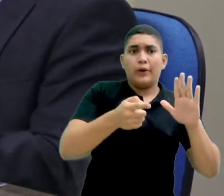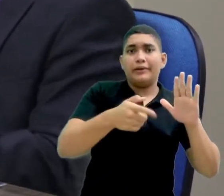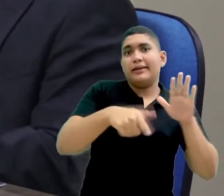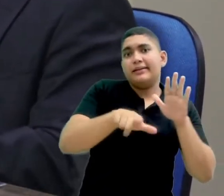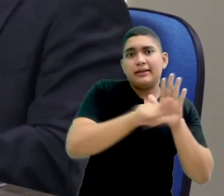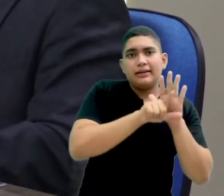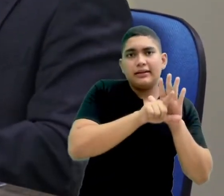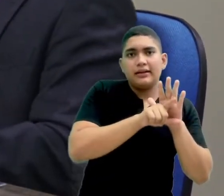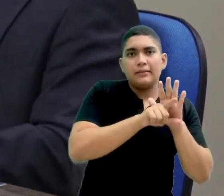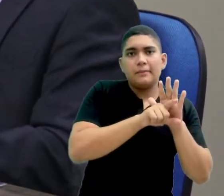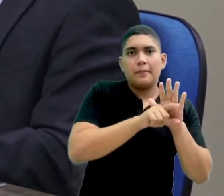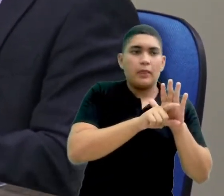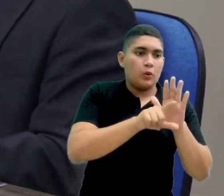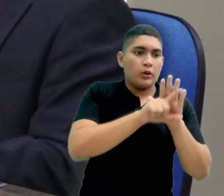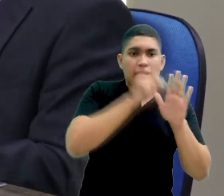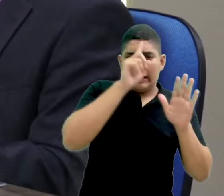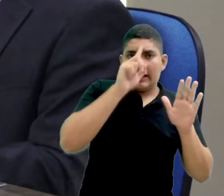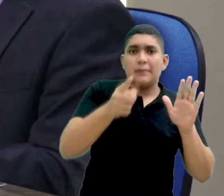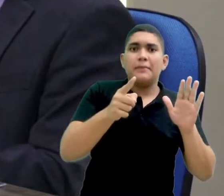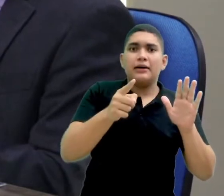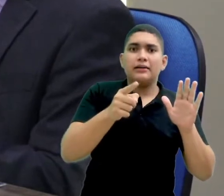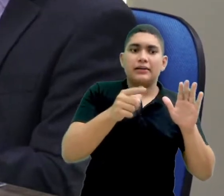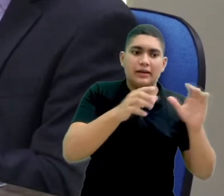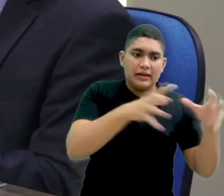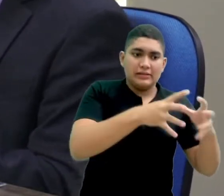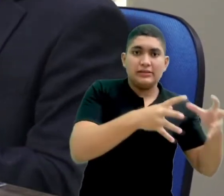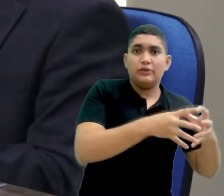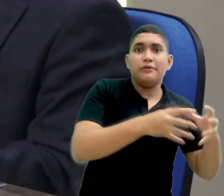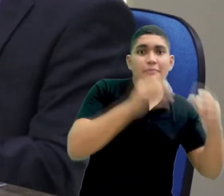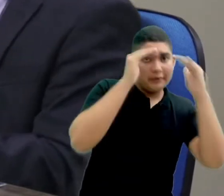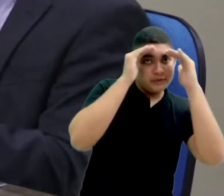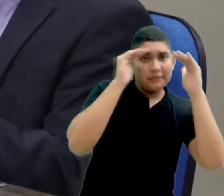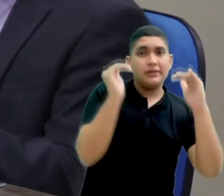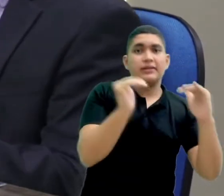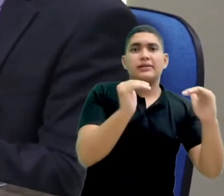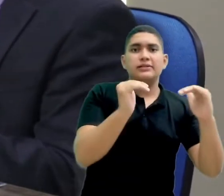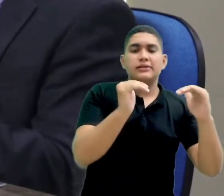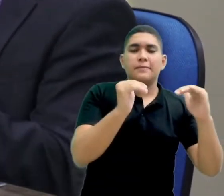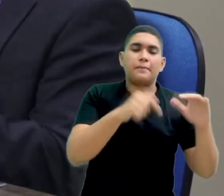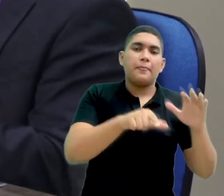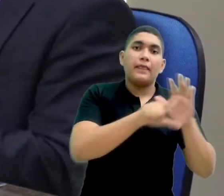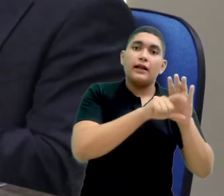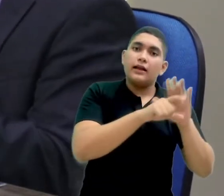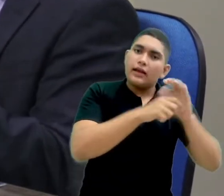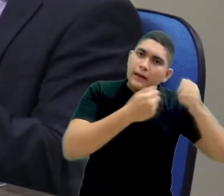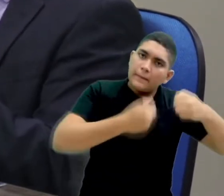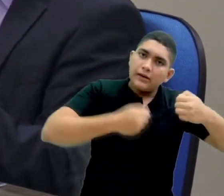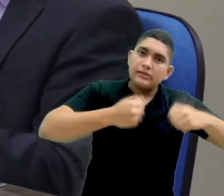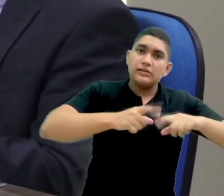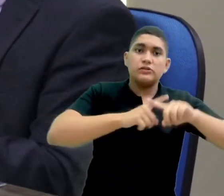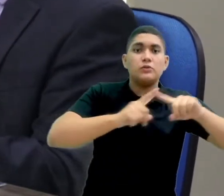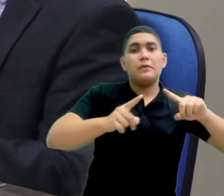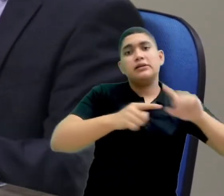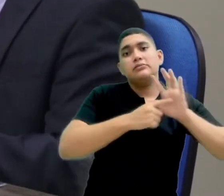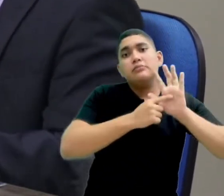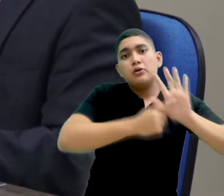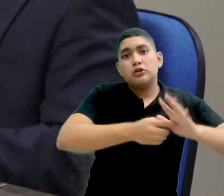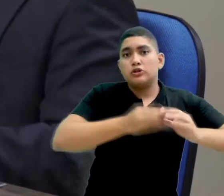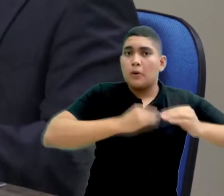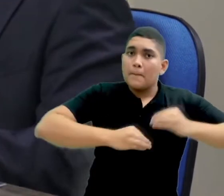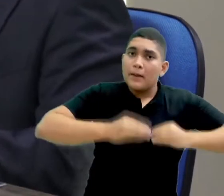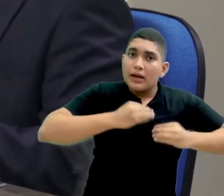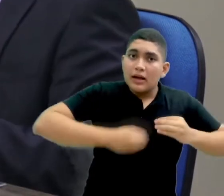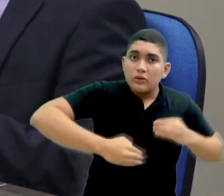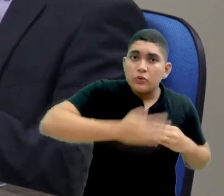executa. Lembrando que a gente precisa reforçar algo. A lei, ela é necessária, só que ela mostra o quê? O pecado do homem.